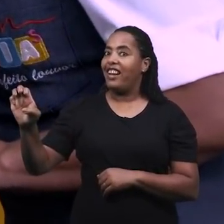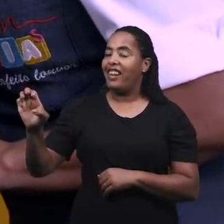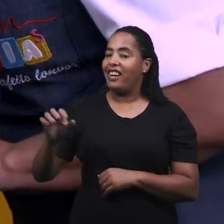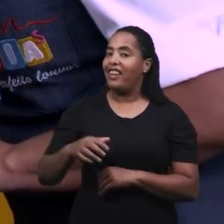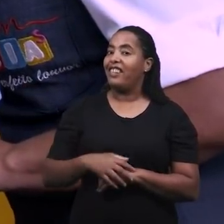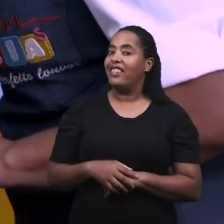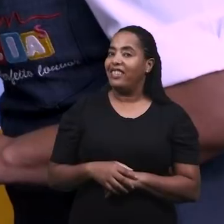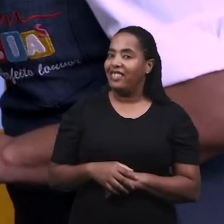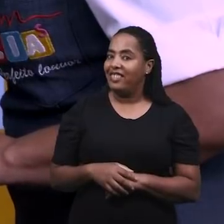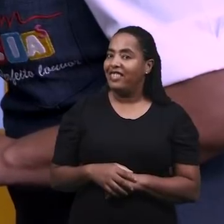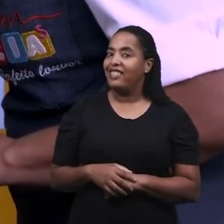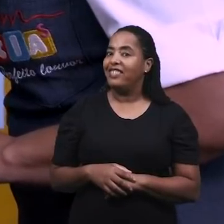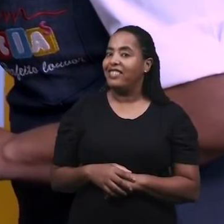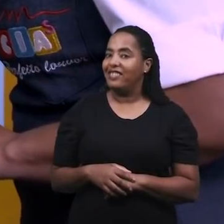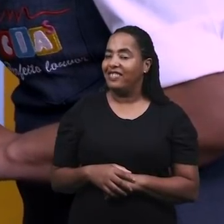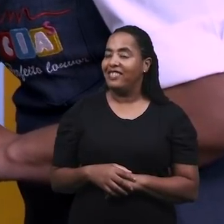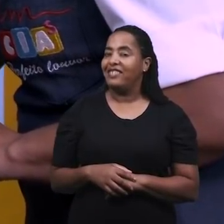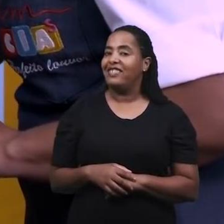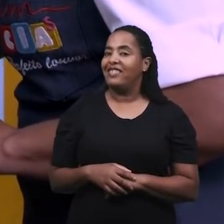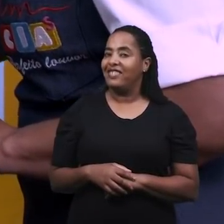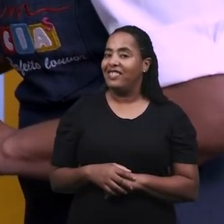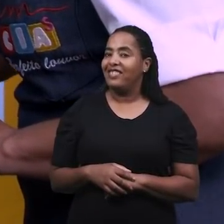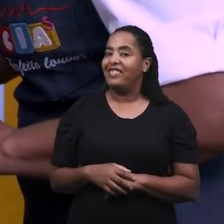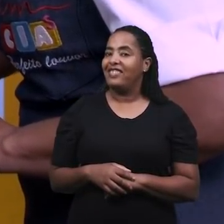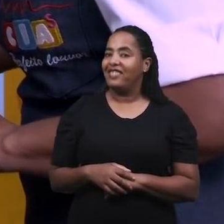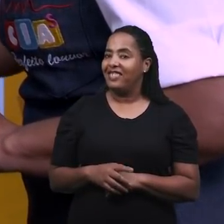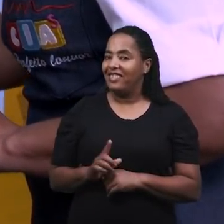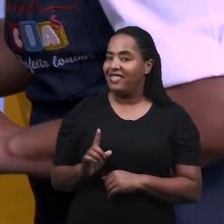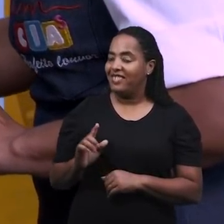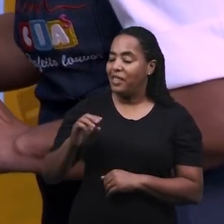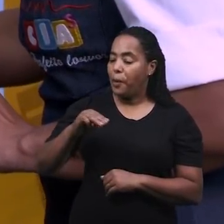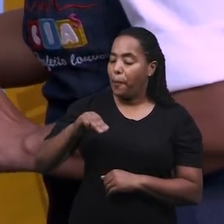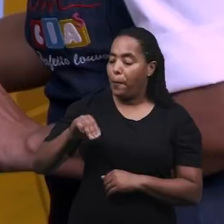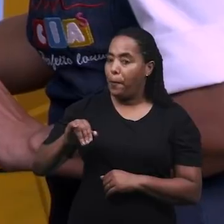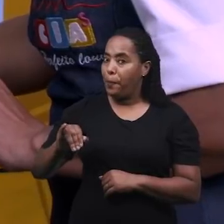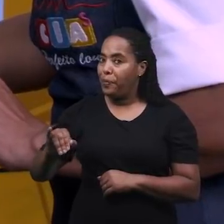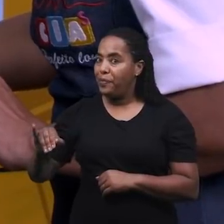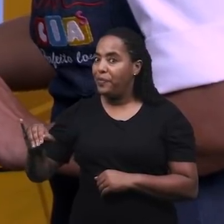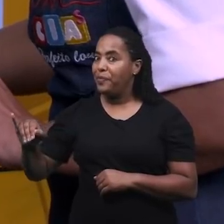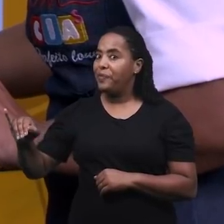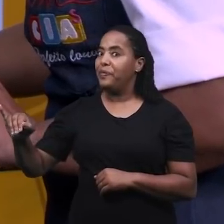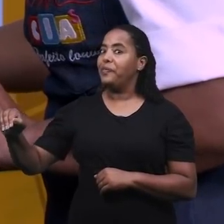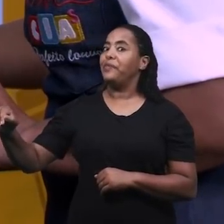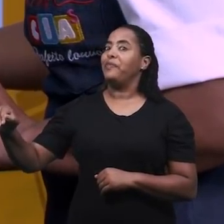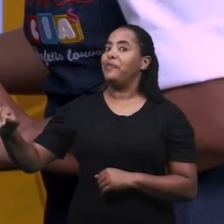Fá, fá, sol, fá, sol,